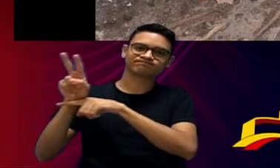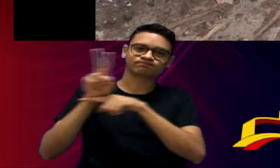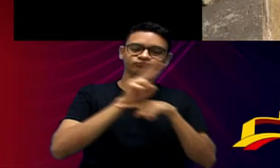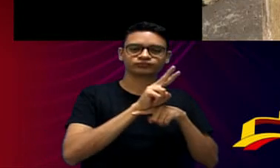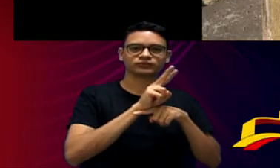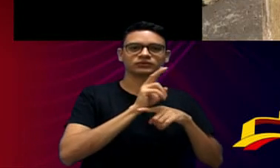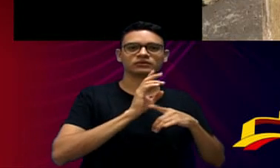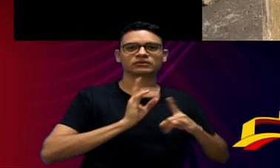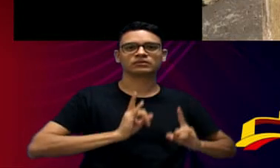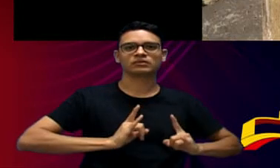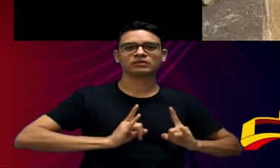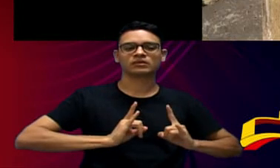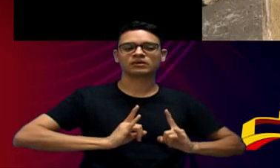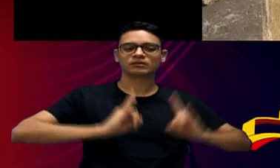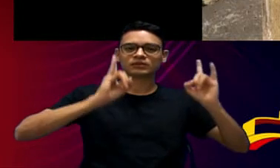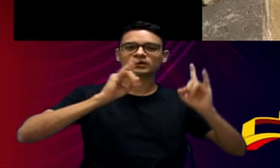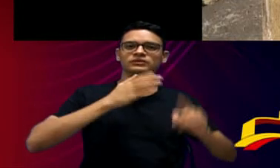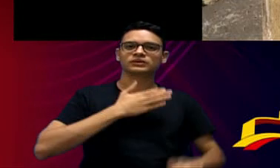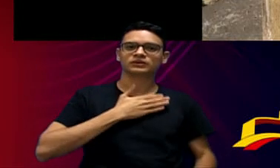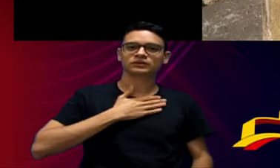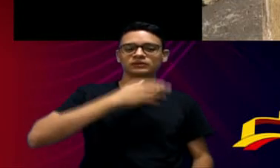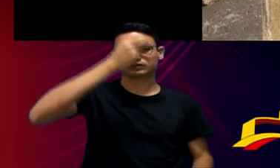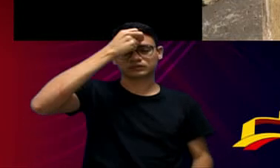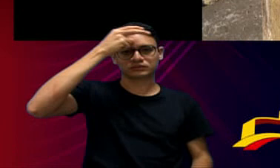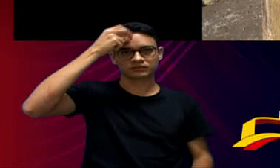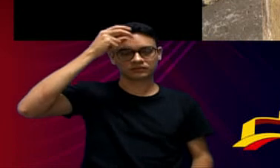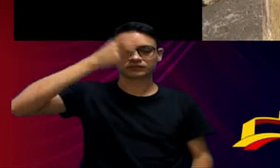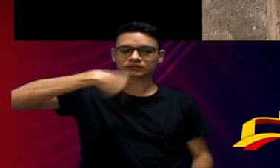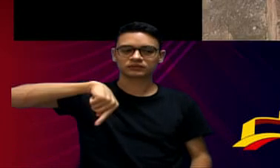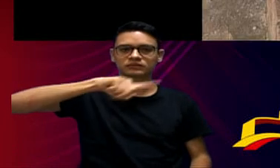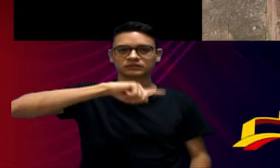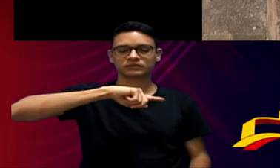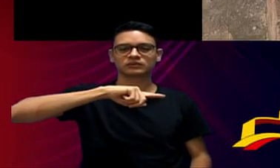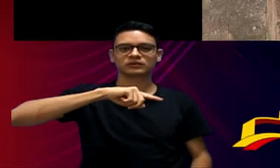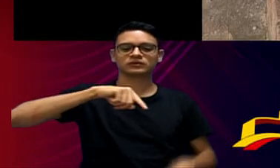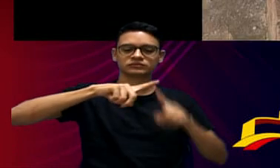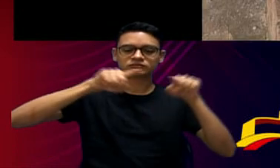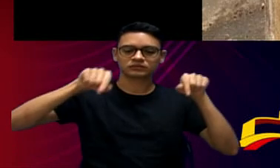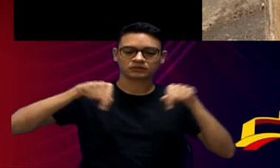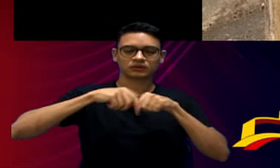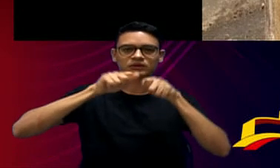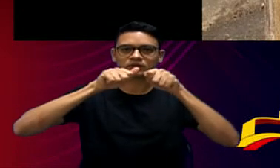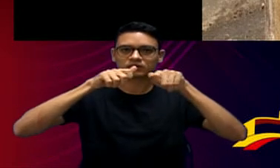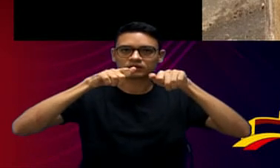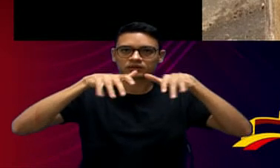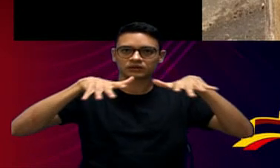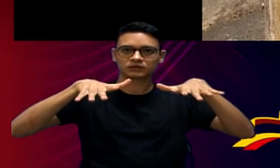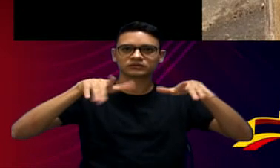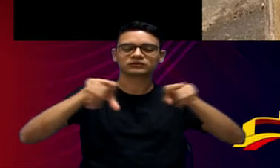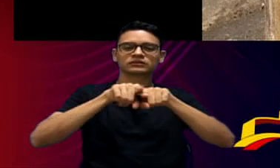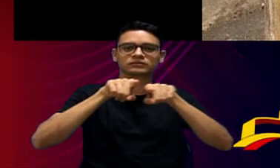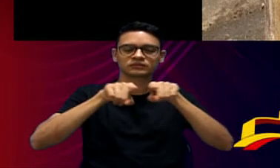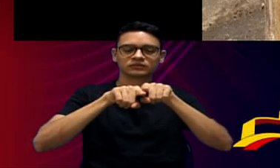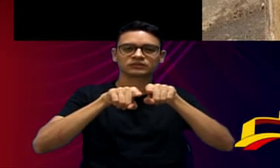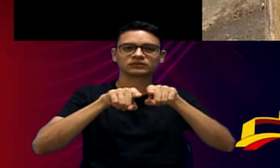é nosso, é da prefeitura. O prédio, o terreno... Oi?